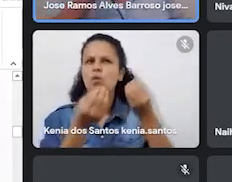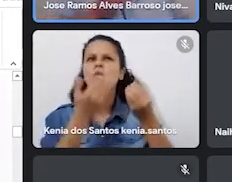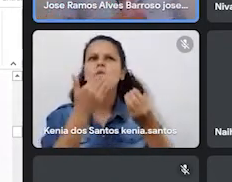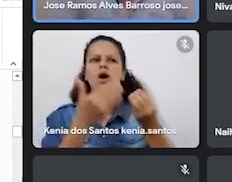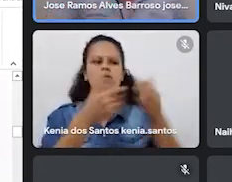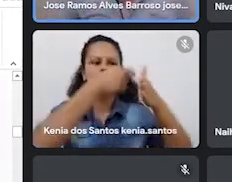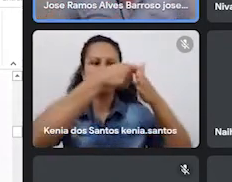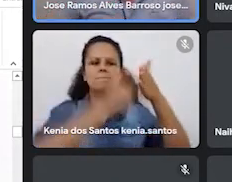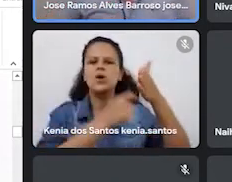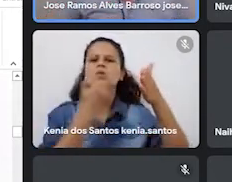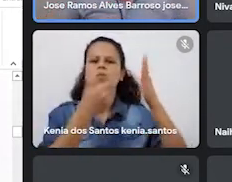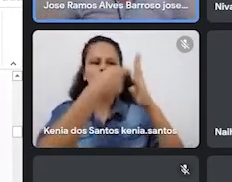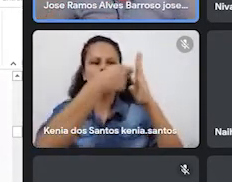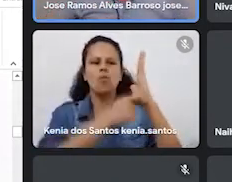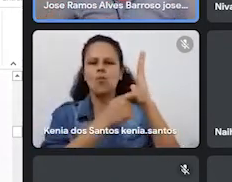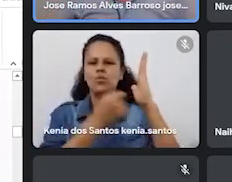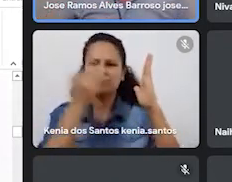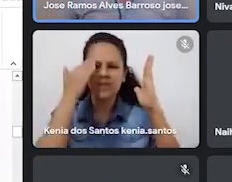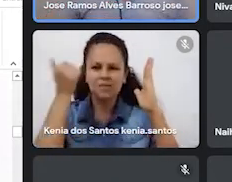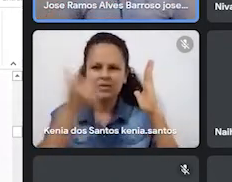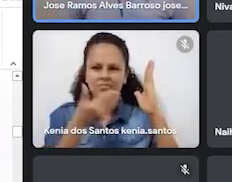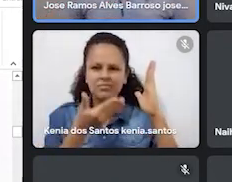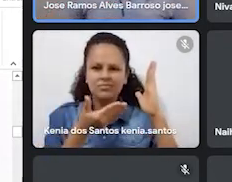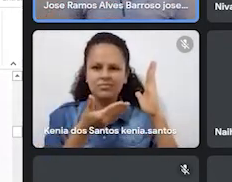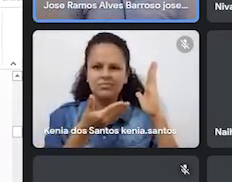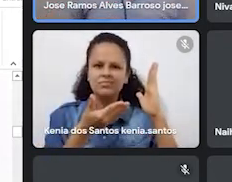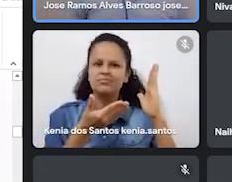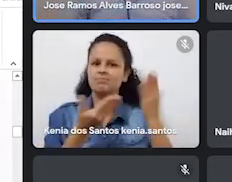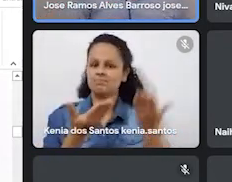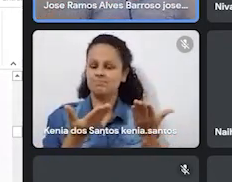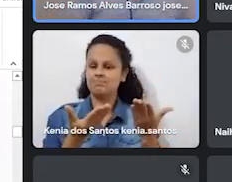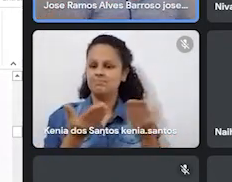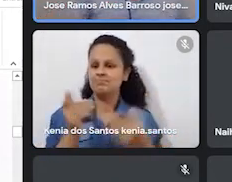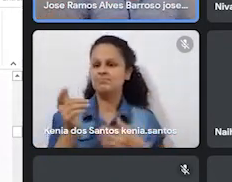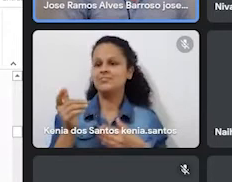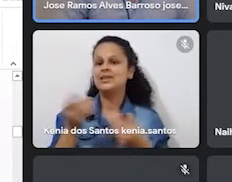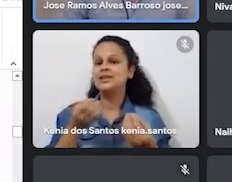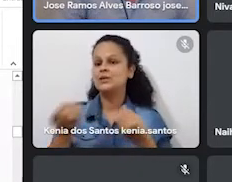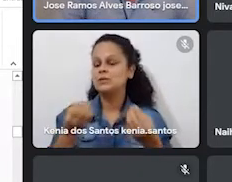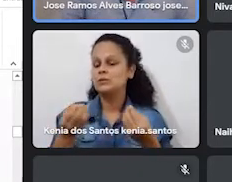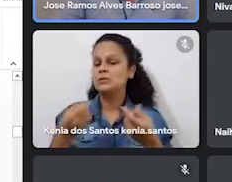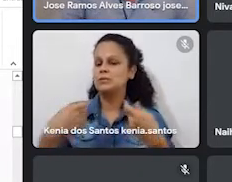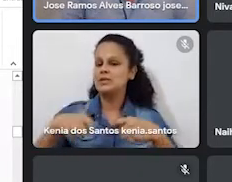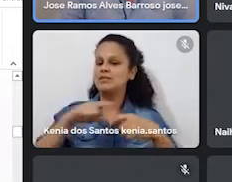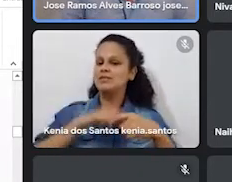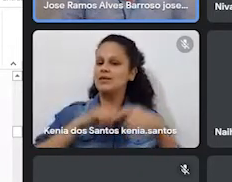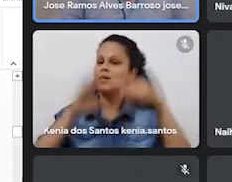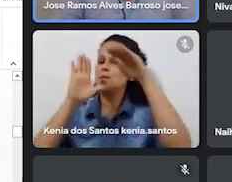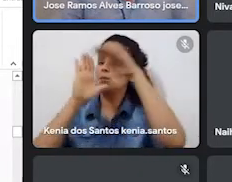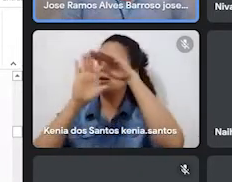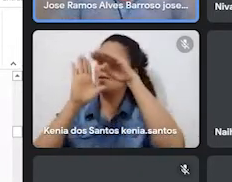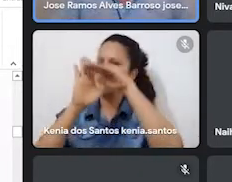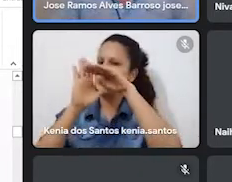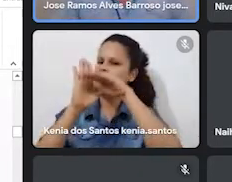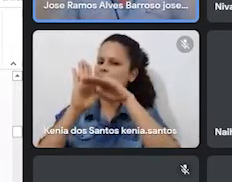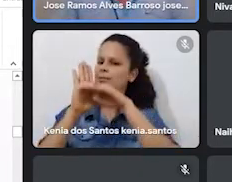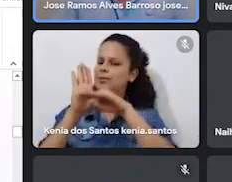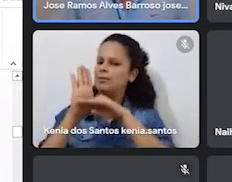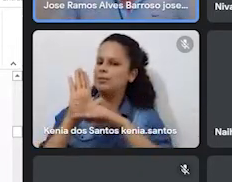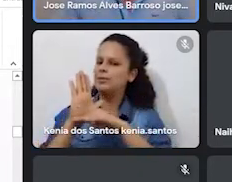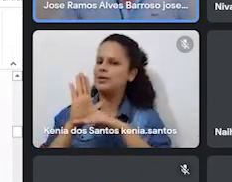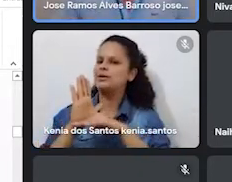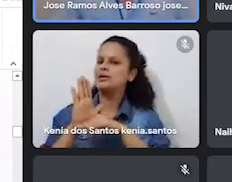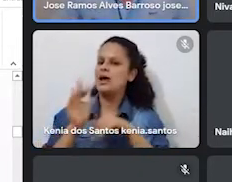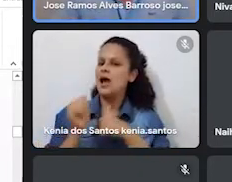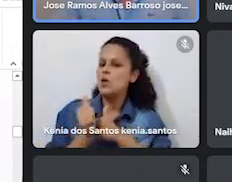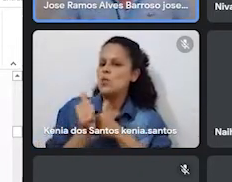Então, o que que acontece? Tem que ter um diagrama para que possa acompanhar